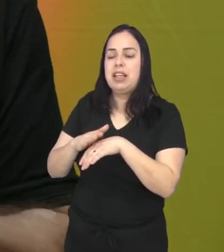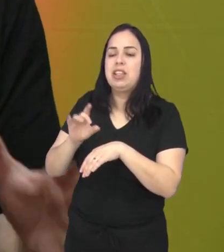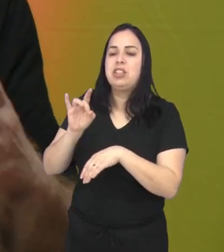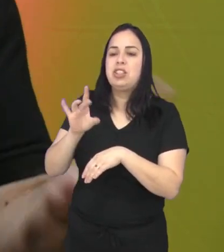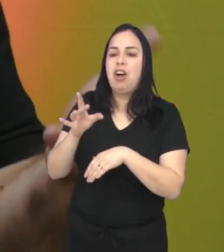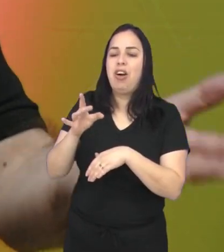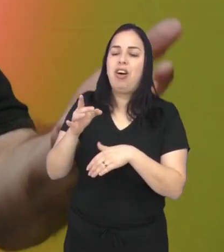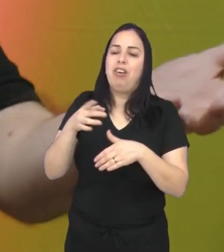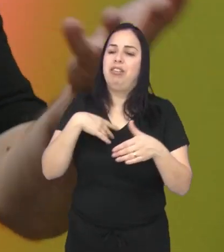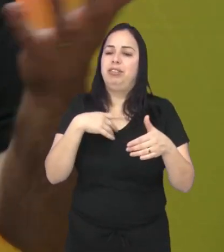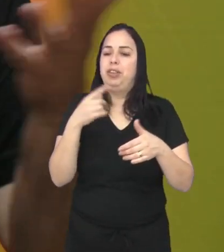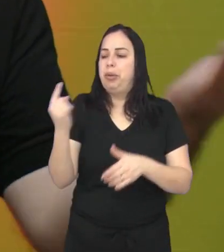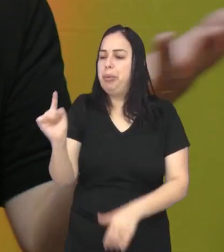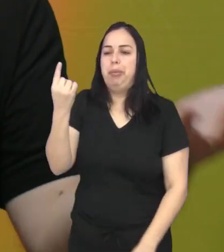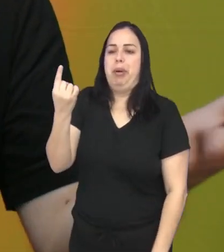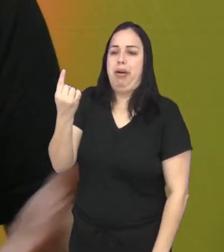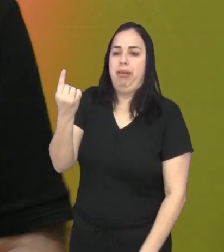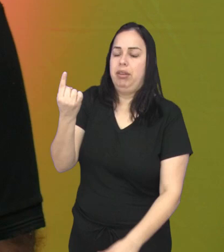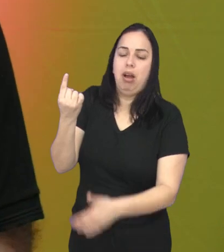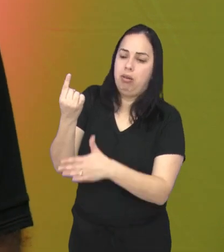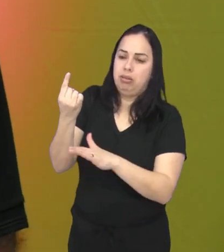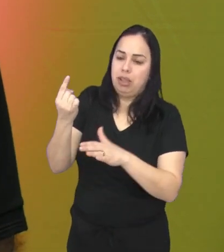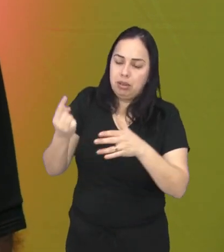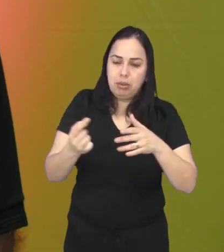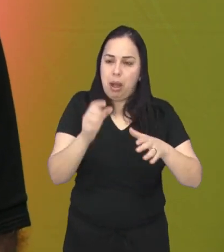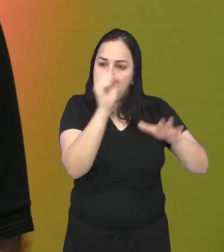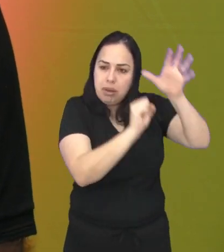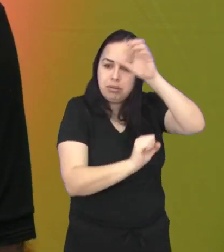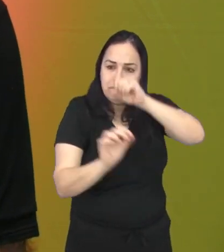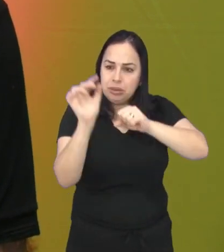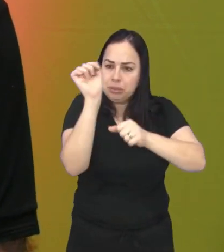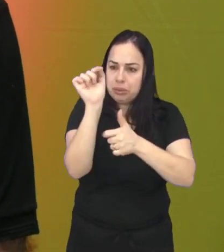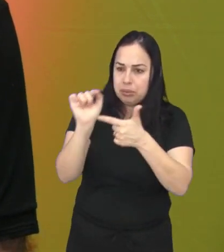pessoa que fica, né, equilibrando os pratos.